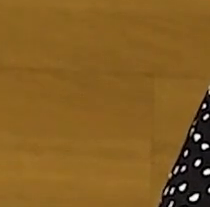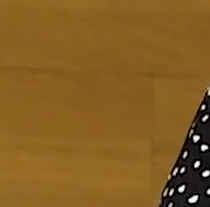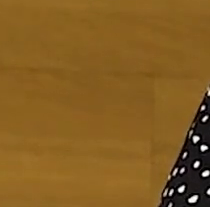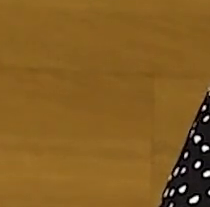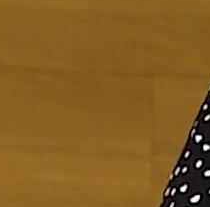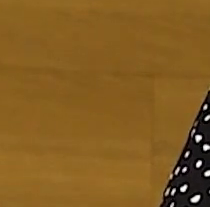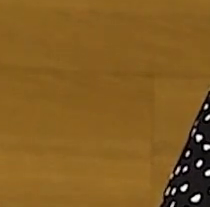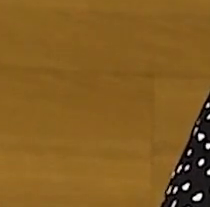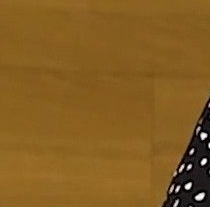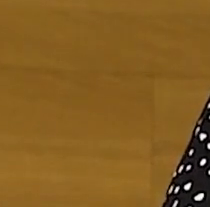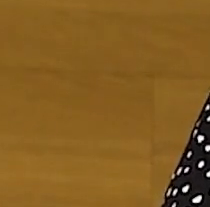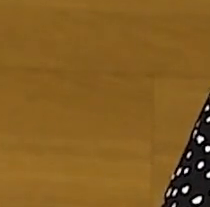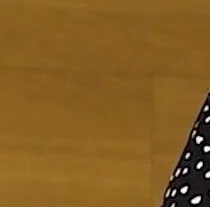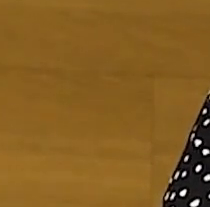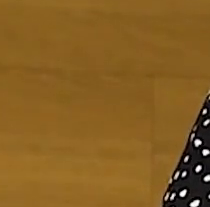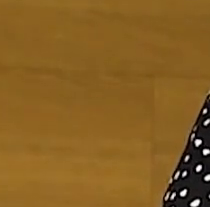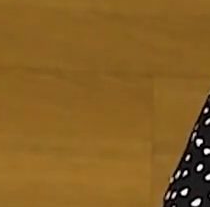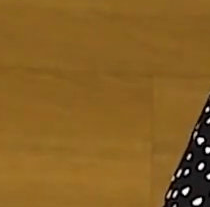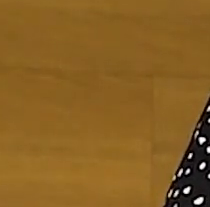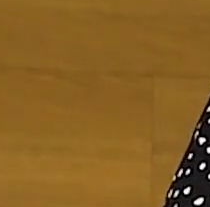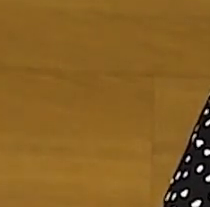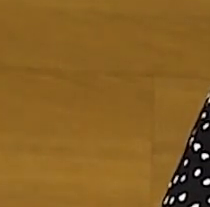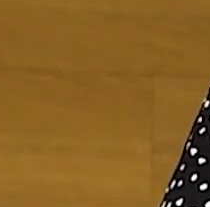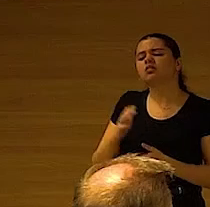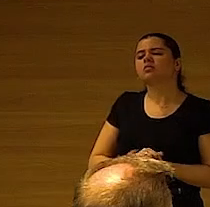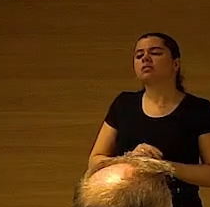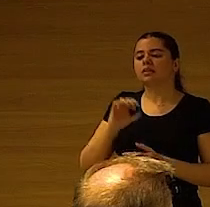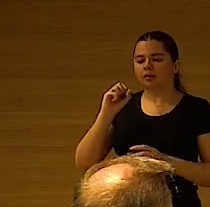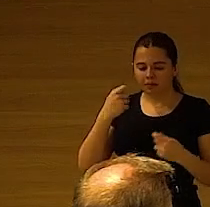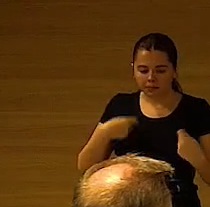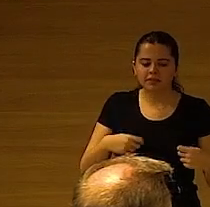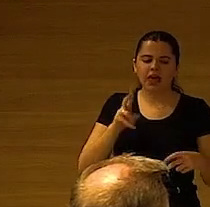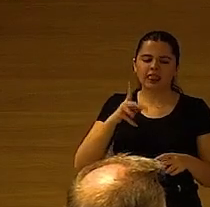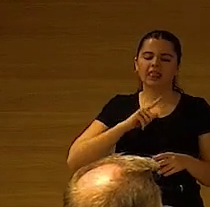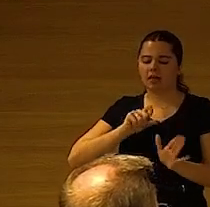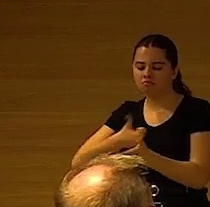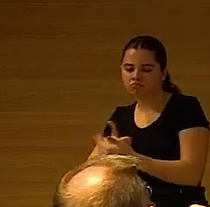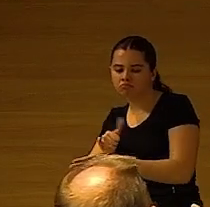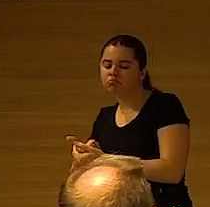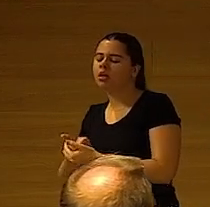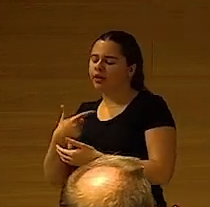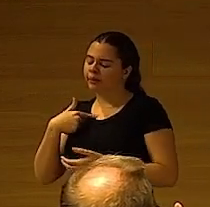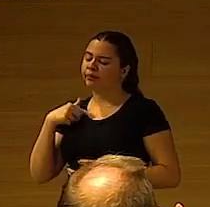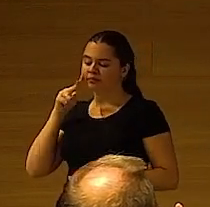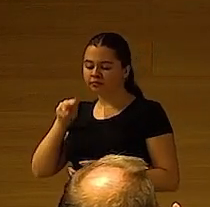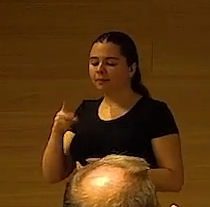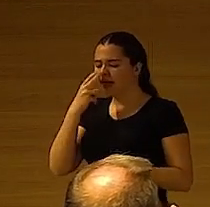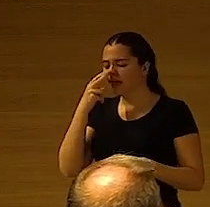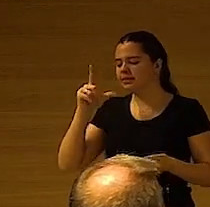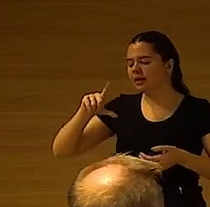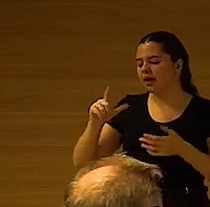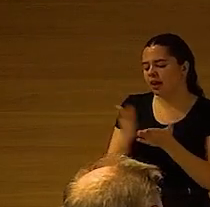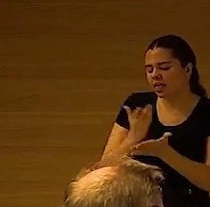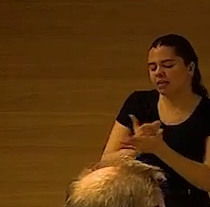é claro que eu estou sempre de olho, sim. Acho que há uma marginalização, sim, ainda. A gente vê menos